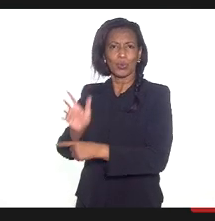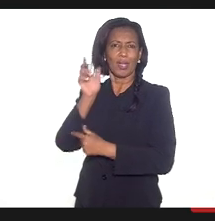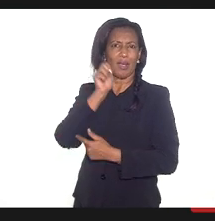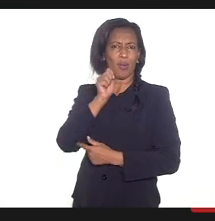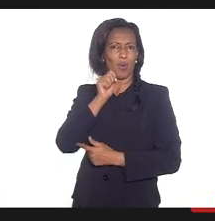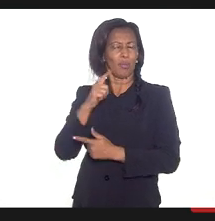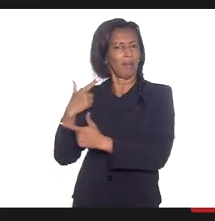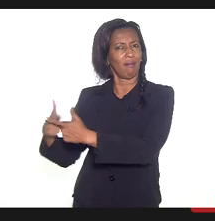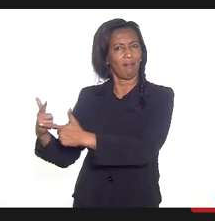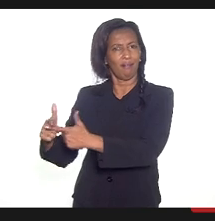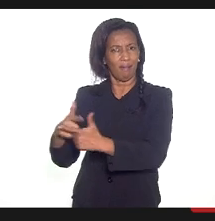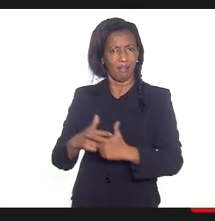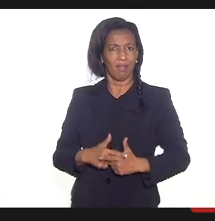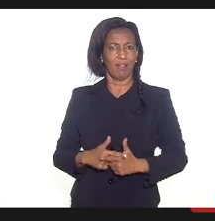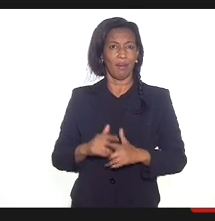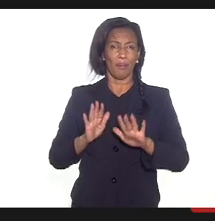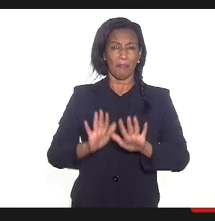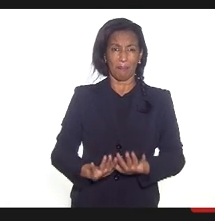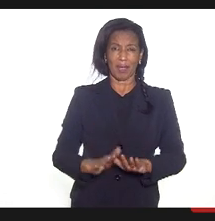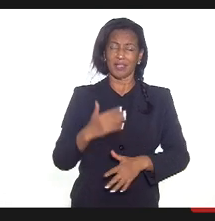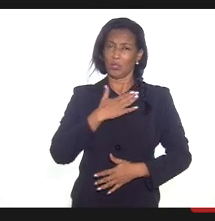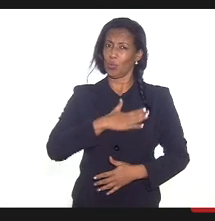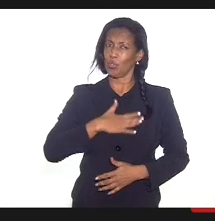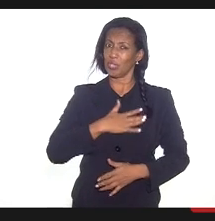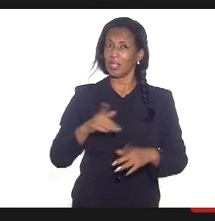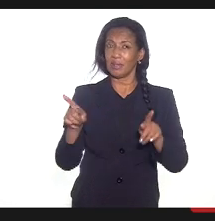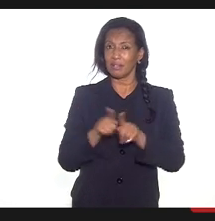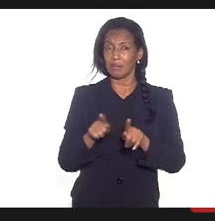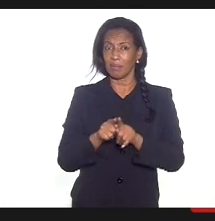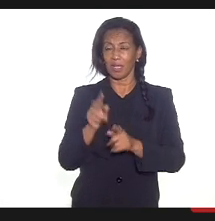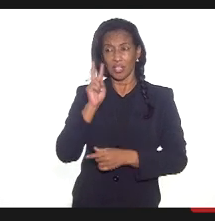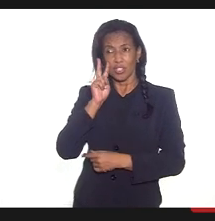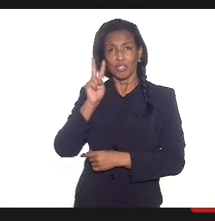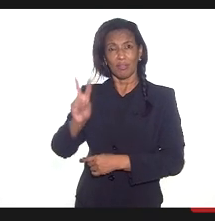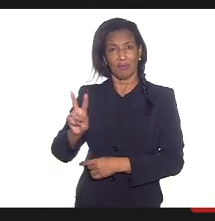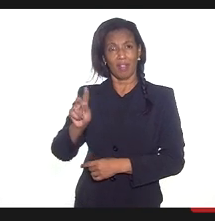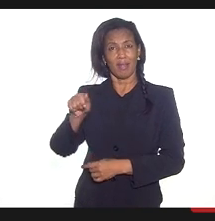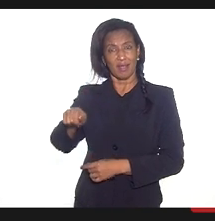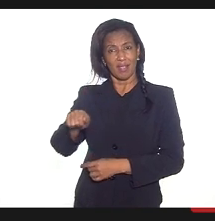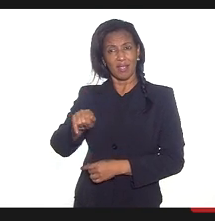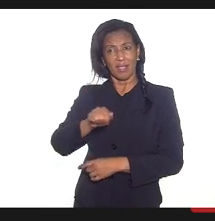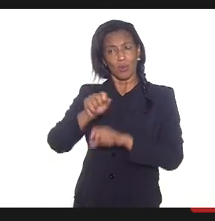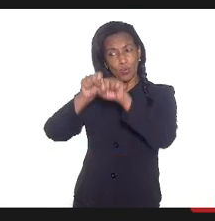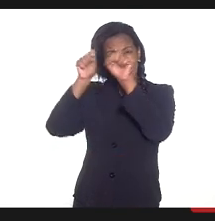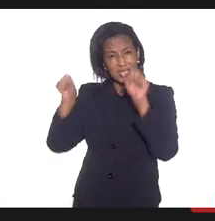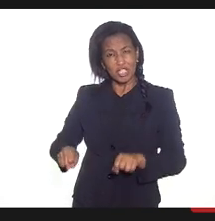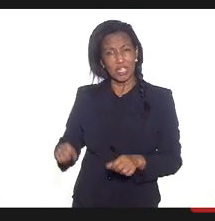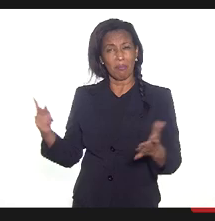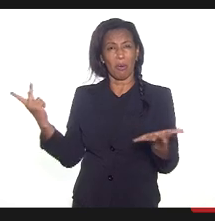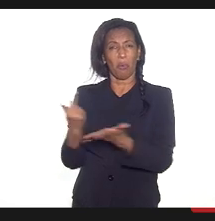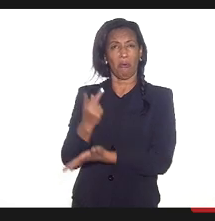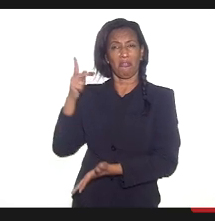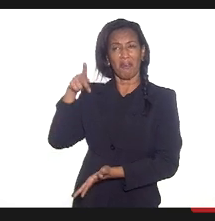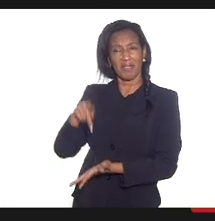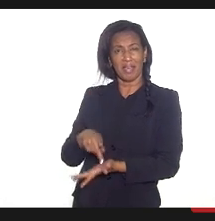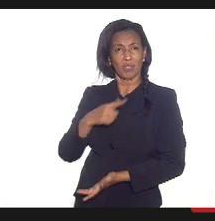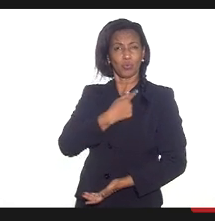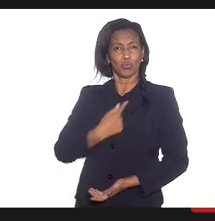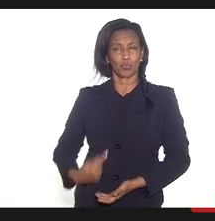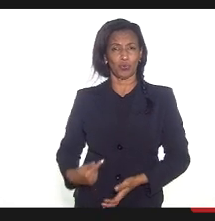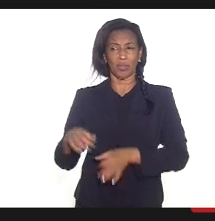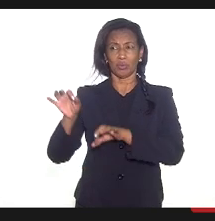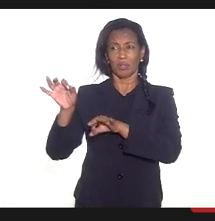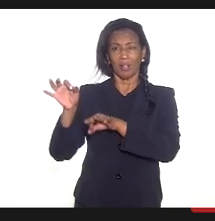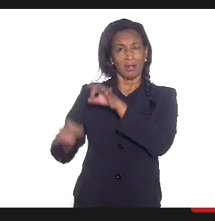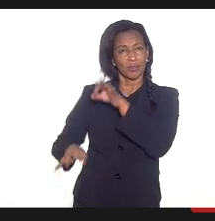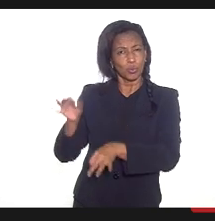situação. Mas eu gostaria muito de ver isso funcionar no sistema, no governo, na justiça, sabe? Não só